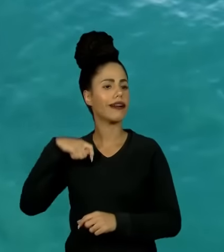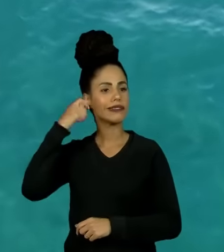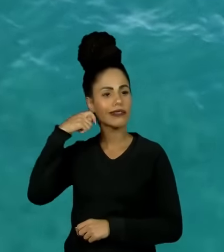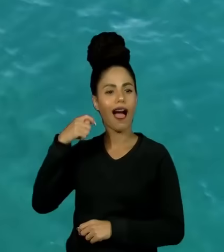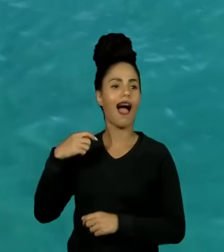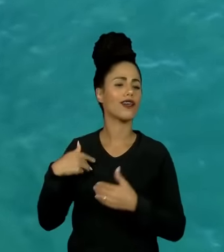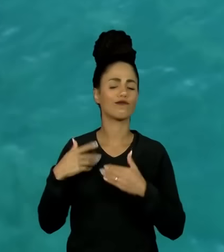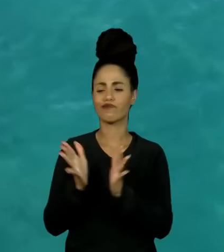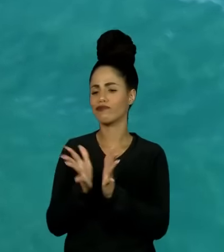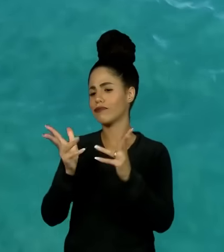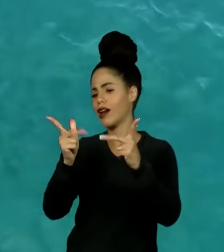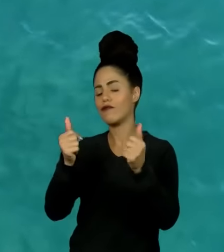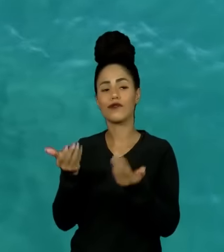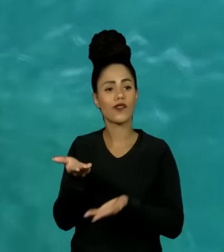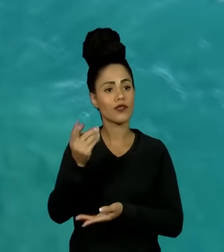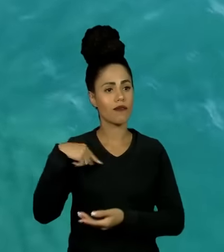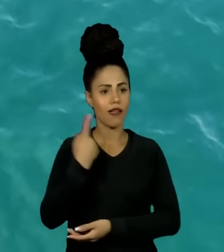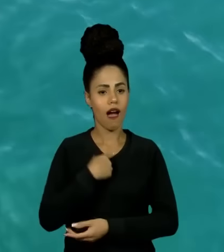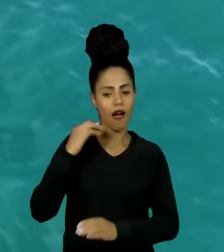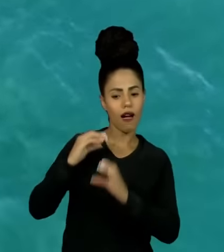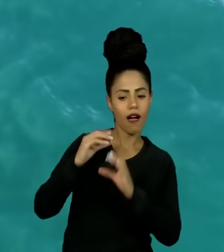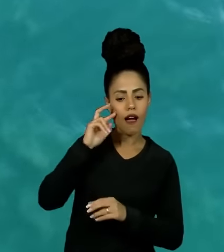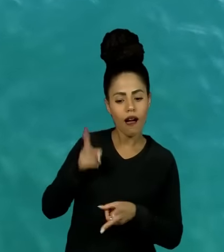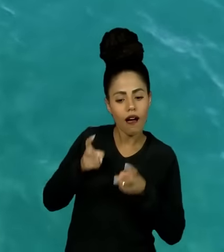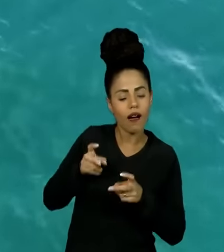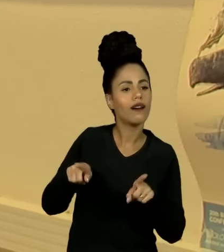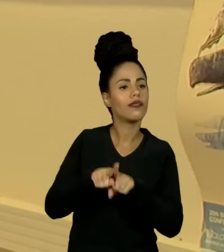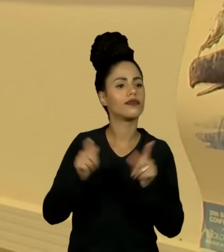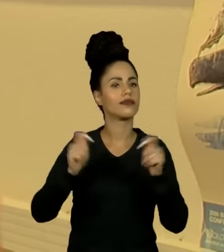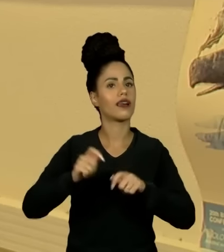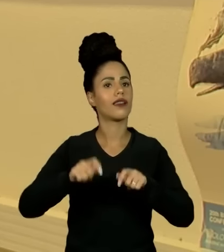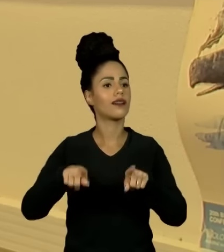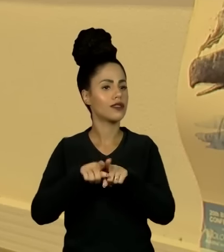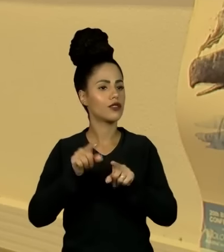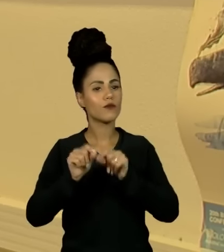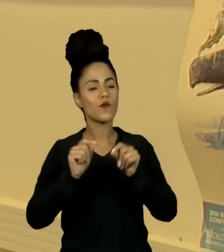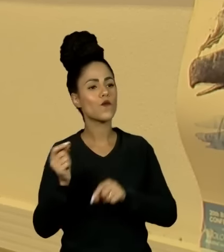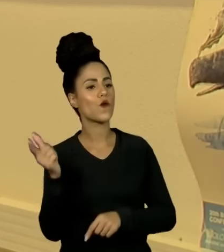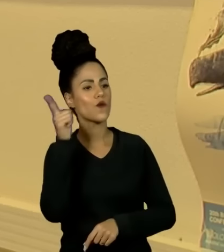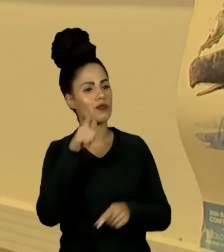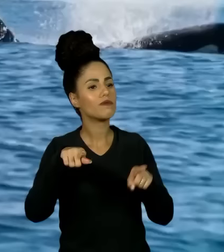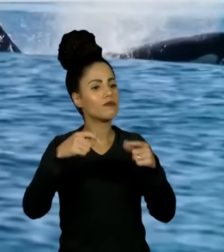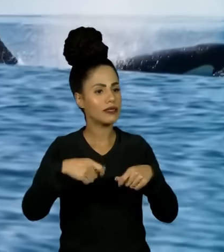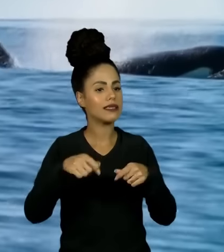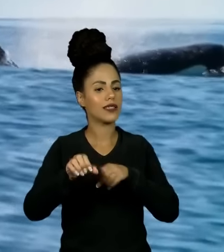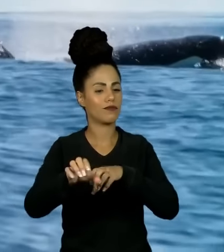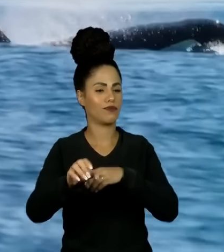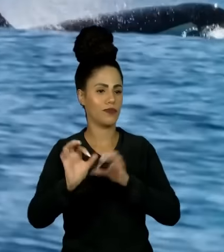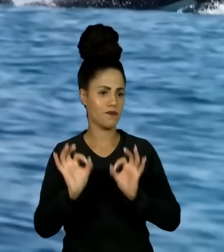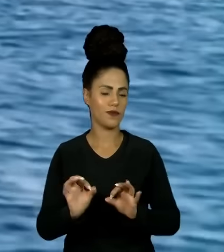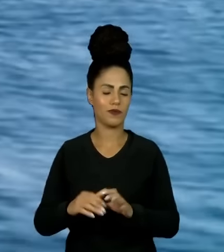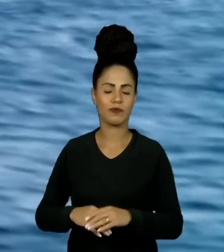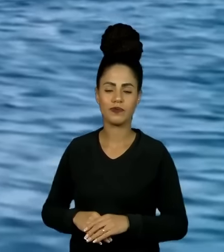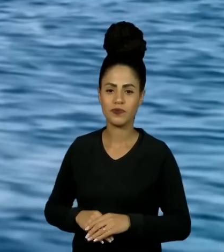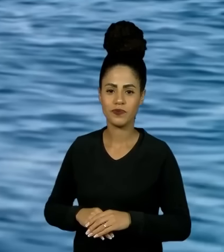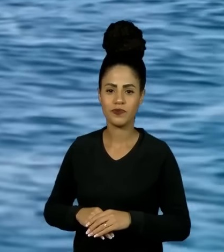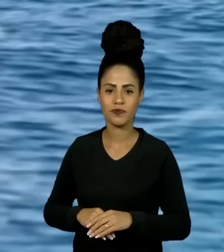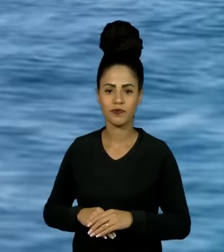atrizes espetaculares para a gente comunicar com essa audiência e que precisa ser incluída no processo de educação.